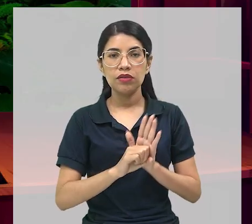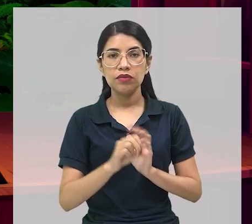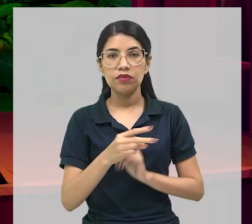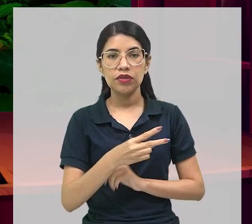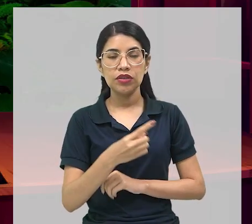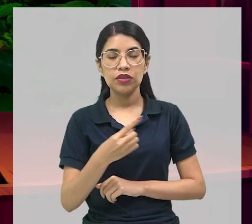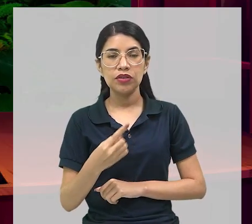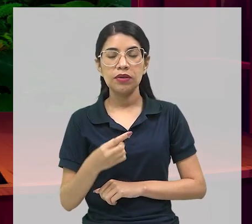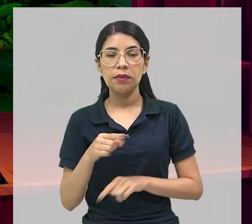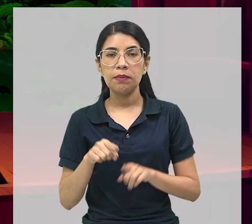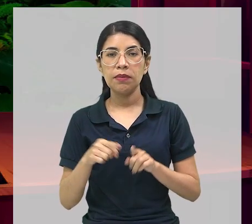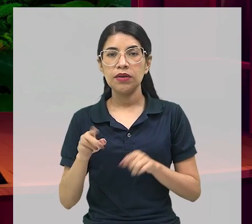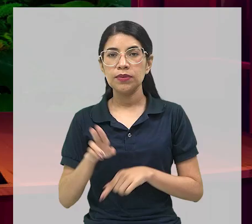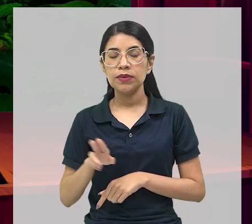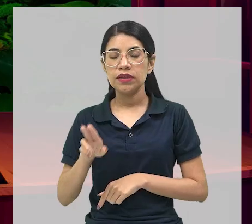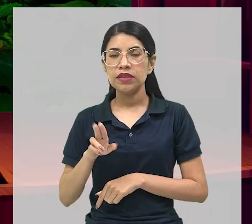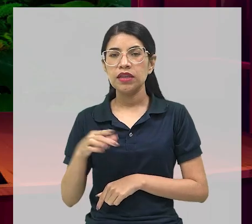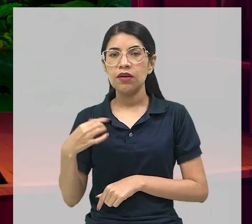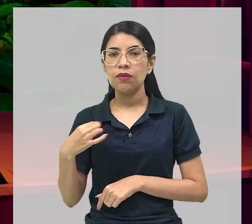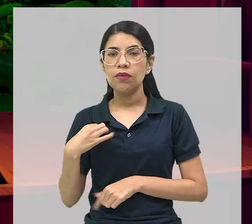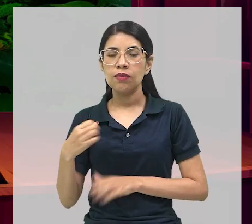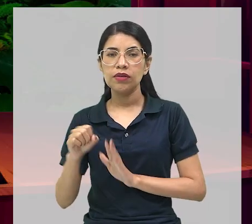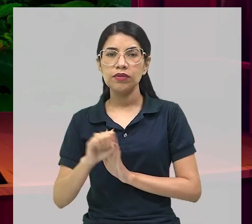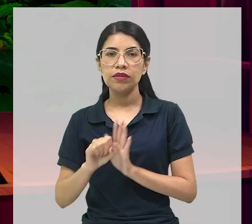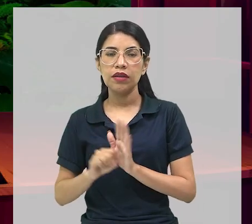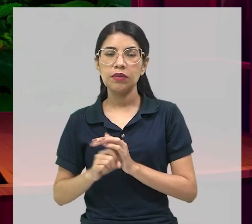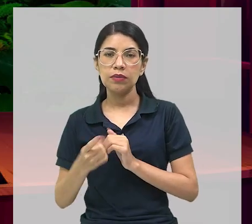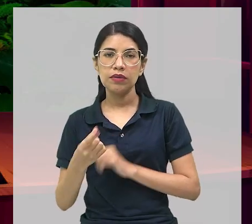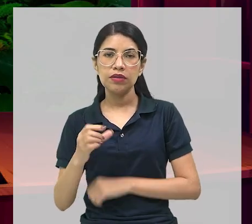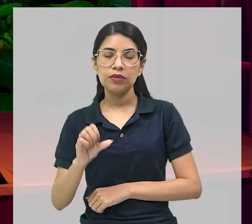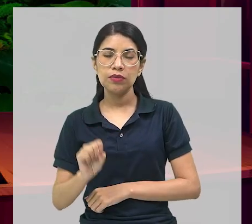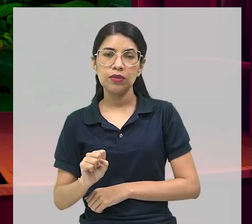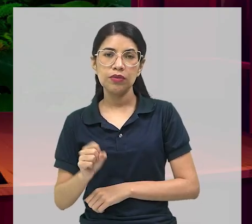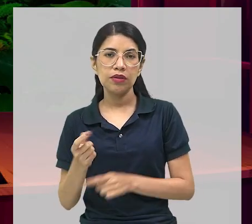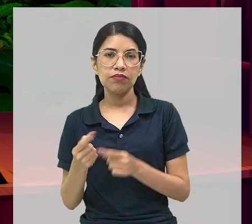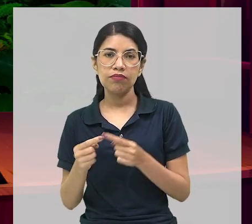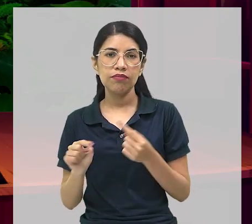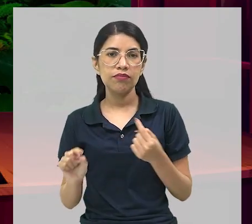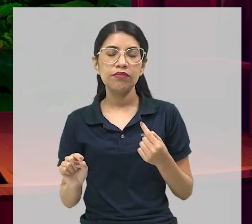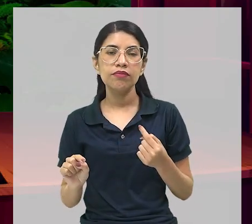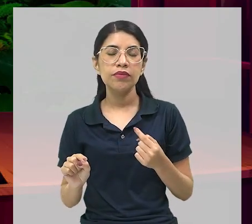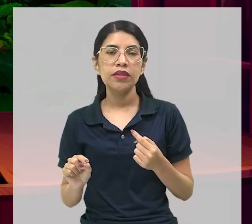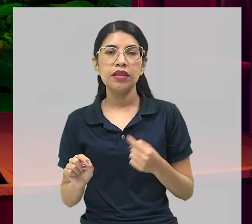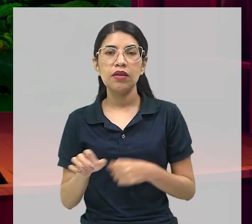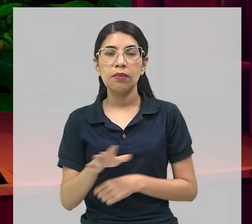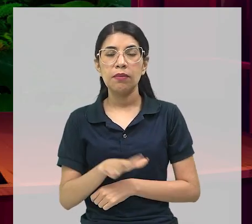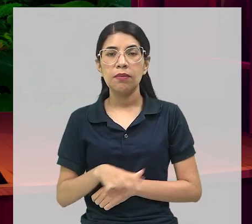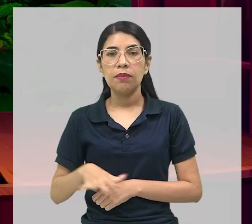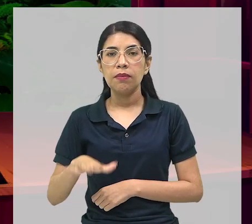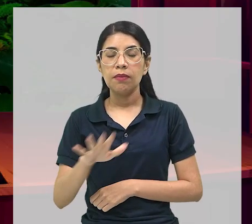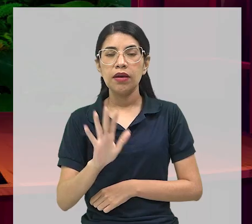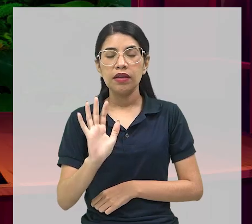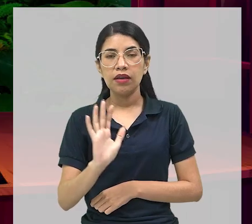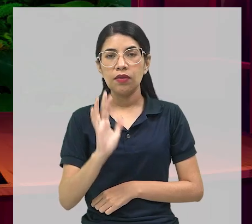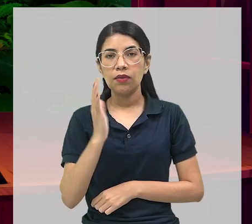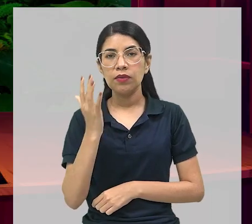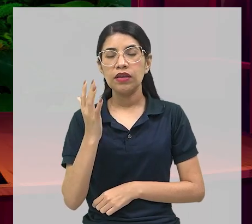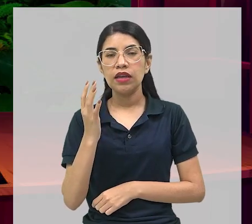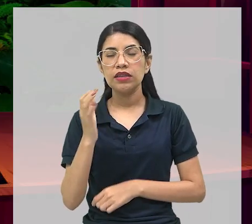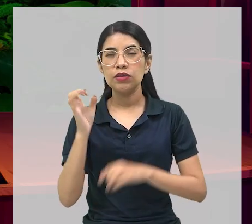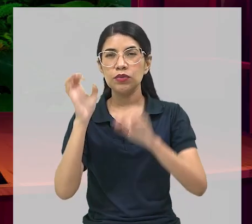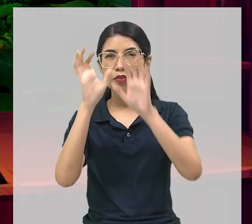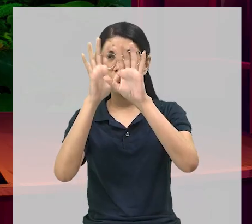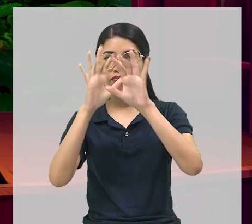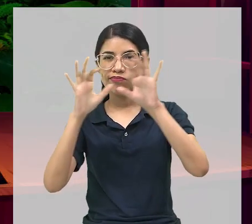XXI com roupas do século XVIII. Se eu estou falando de um ambiente onde acontece no espaço e